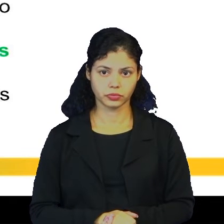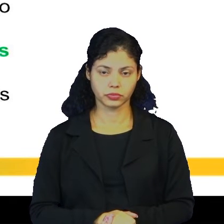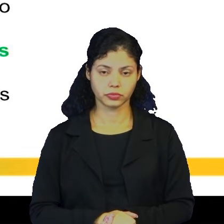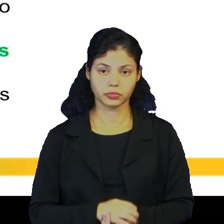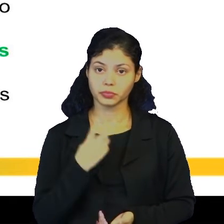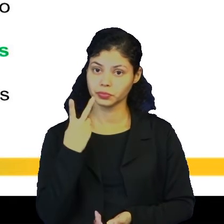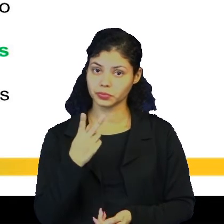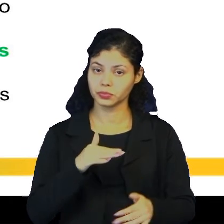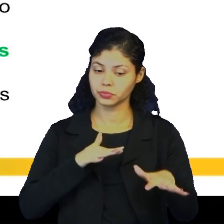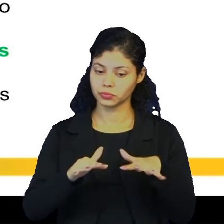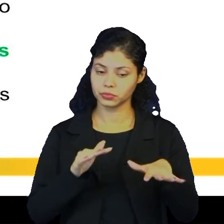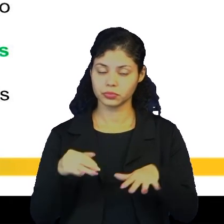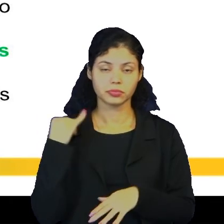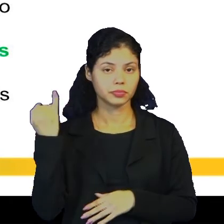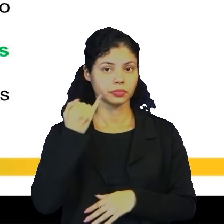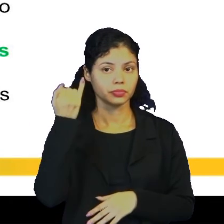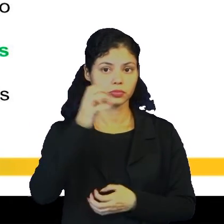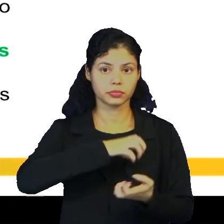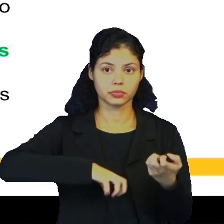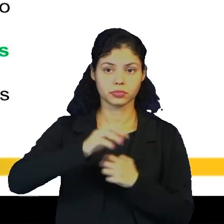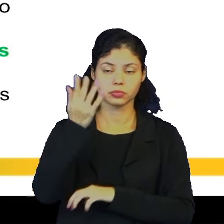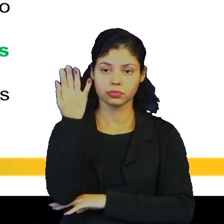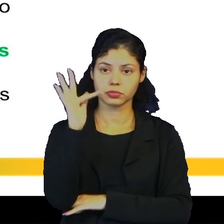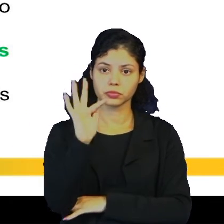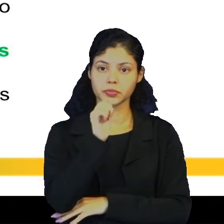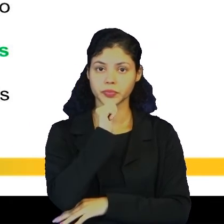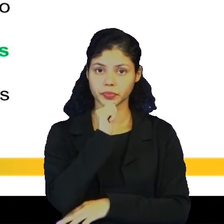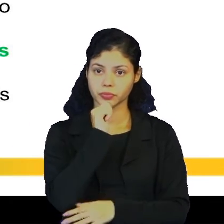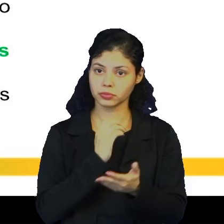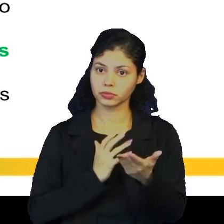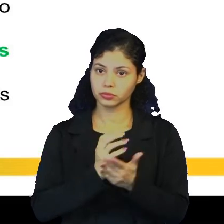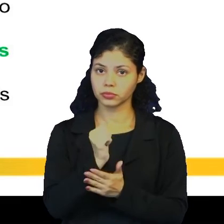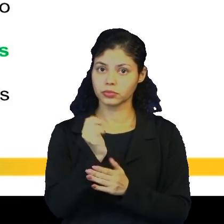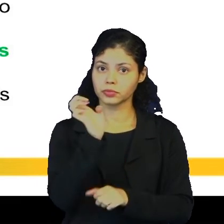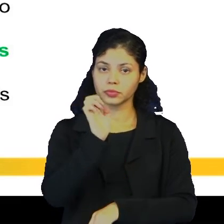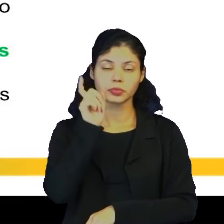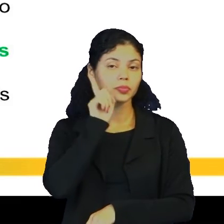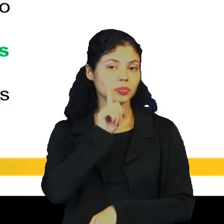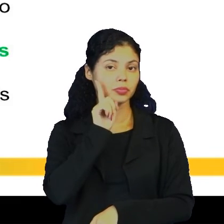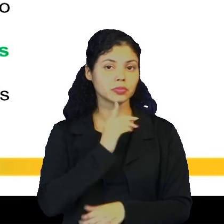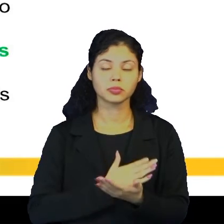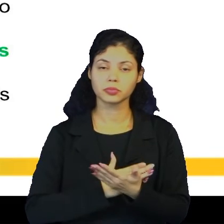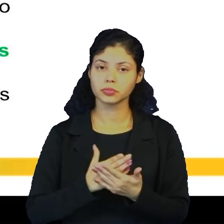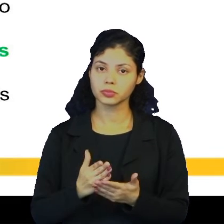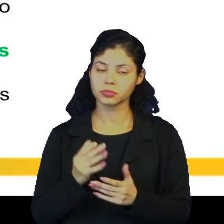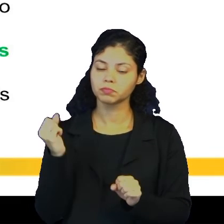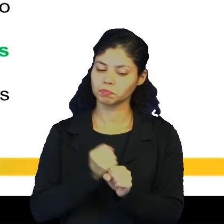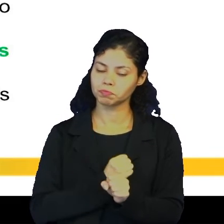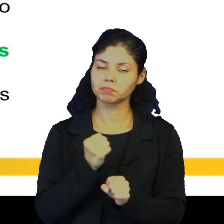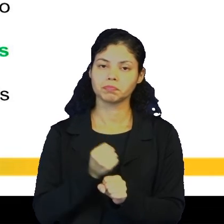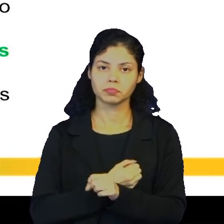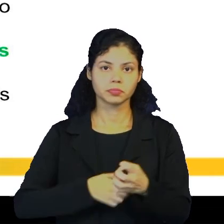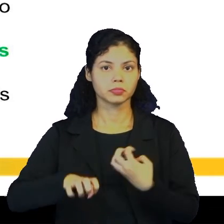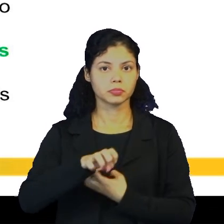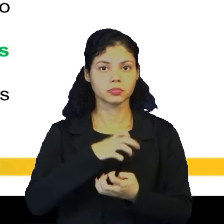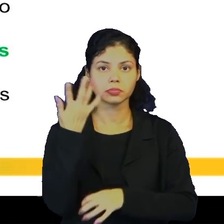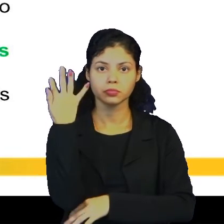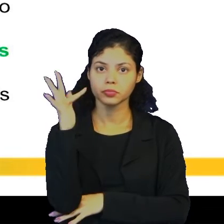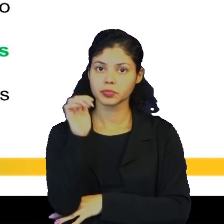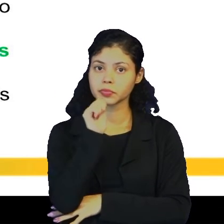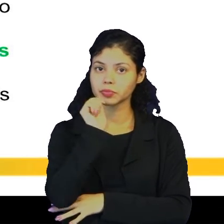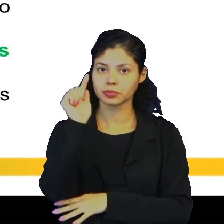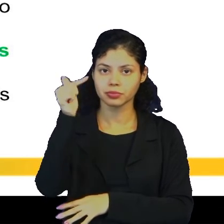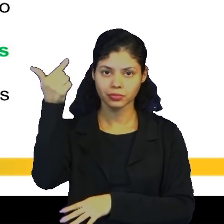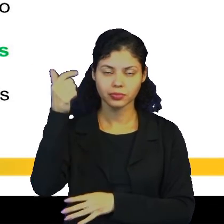Dois movimentos foram importantes, né, que foi a Revolução Francesa e a independência dos Estados Unidos, que começam a construir, né, a Revolução Francesa